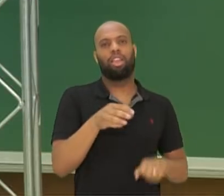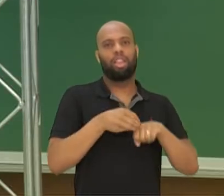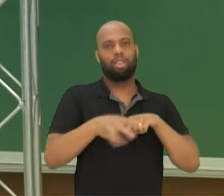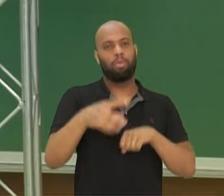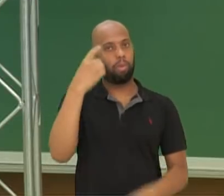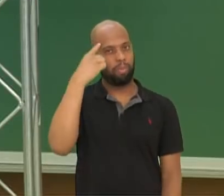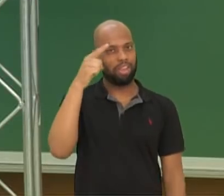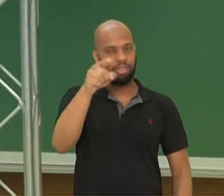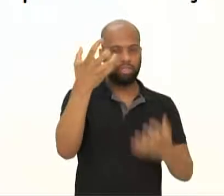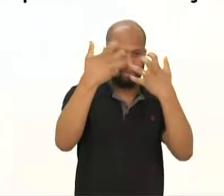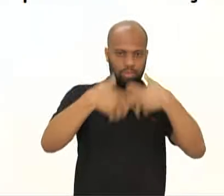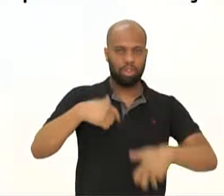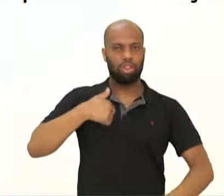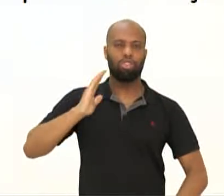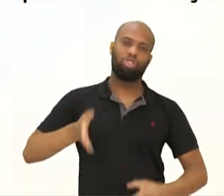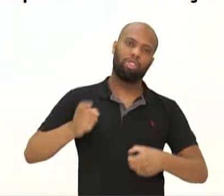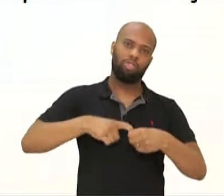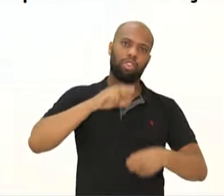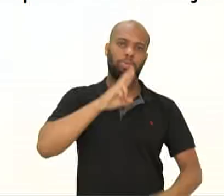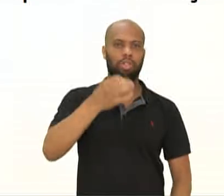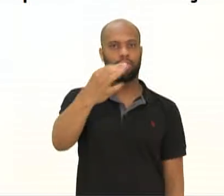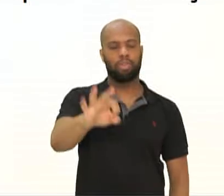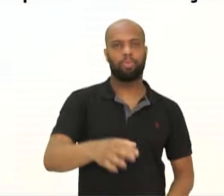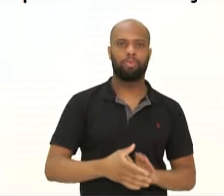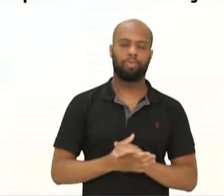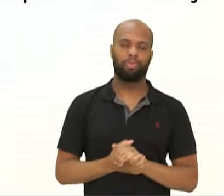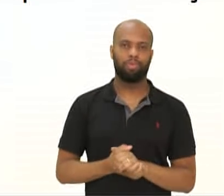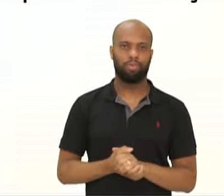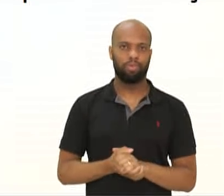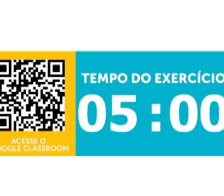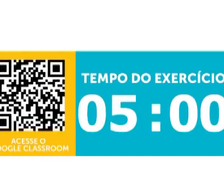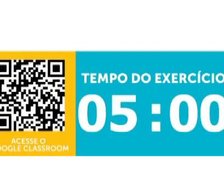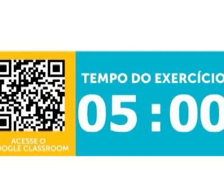resolva, tá? Nós já voltamos com a solução passo a passo.